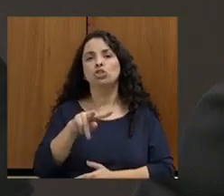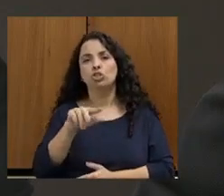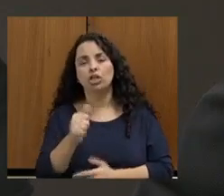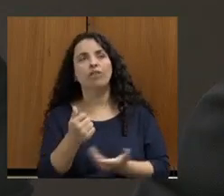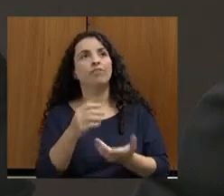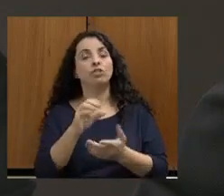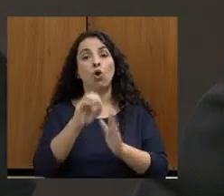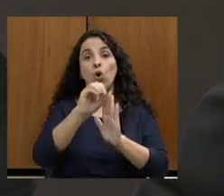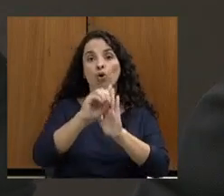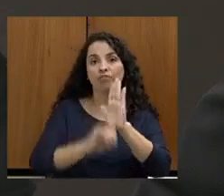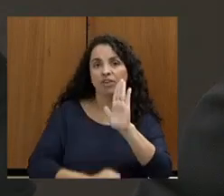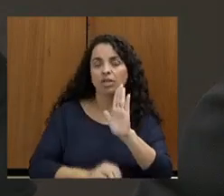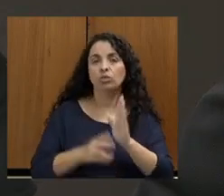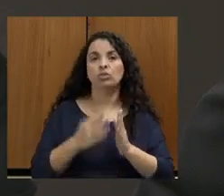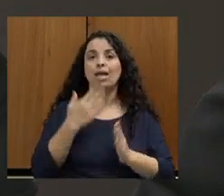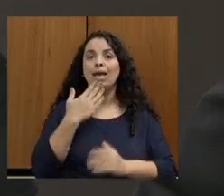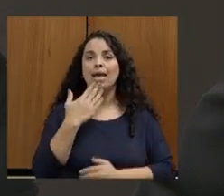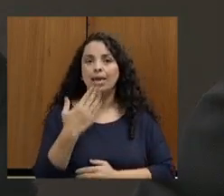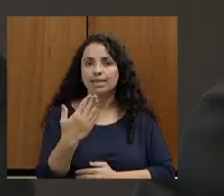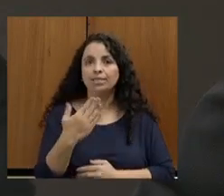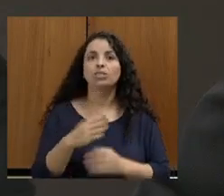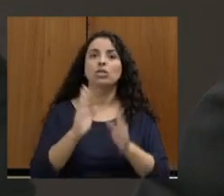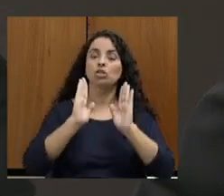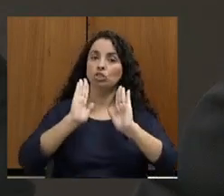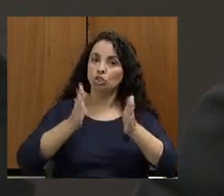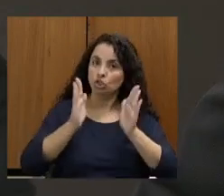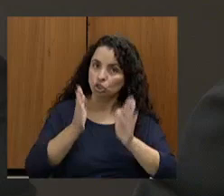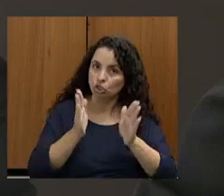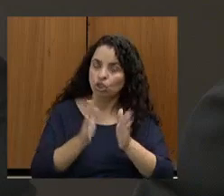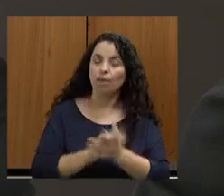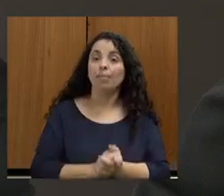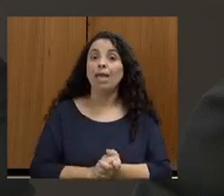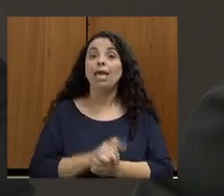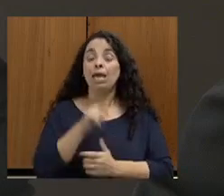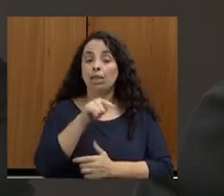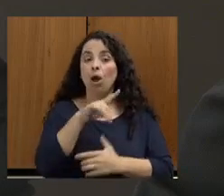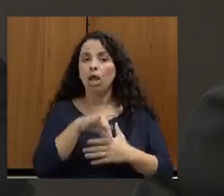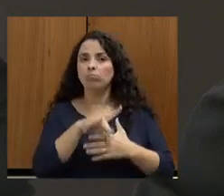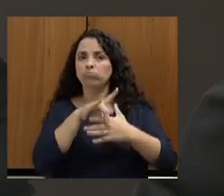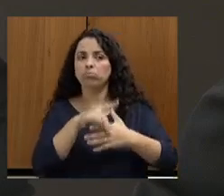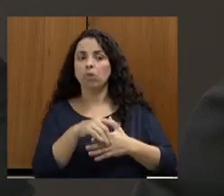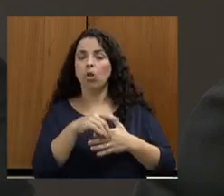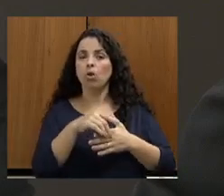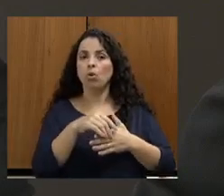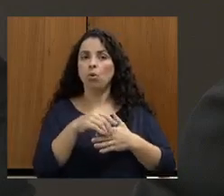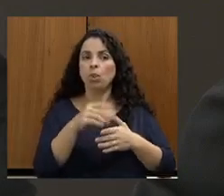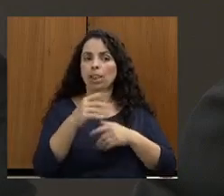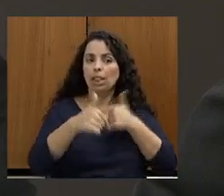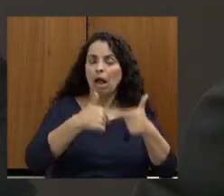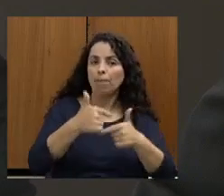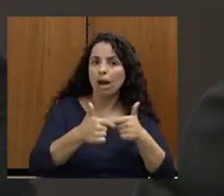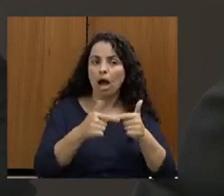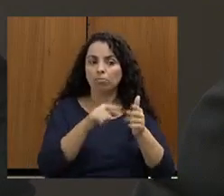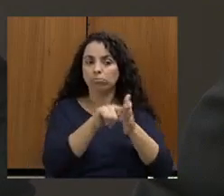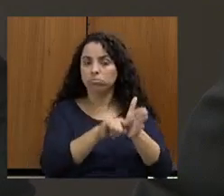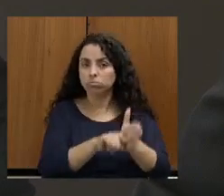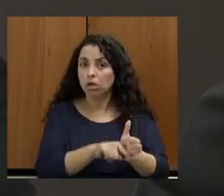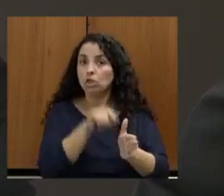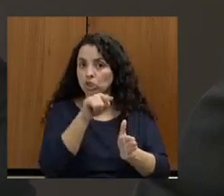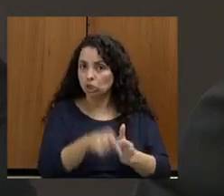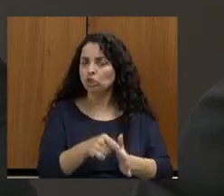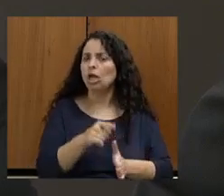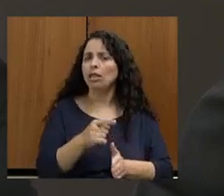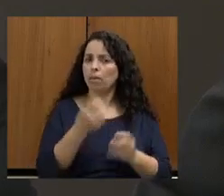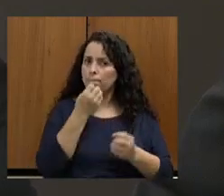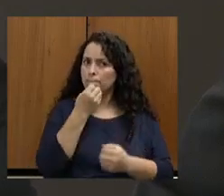requisições. Então, eu posso dizer que a condução dessa apuração está sendo muito bem feita, com total